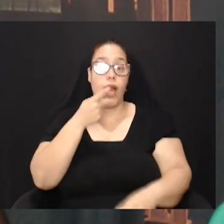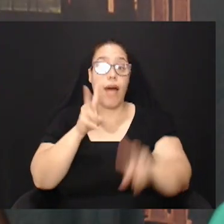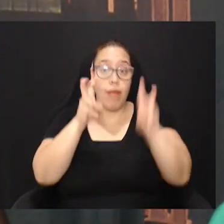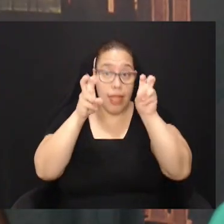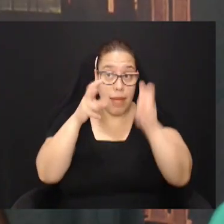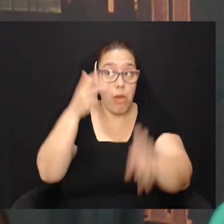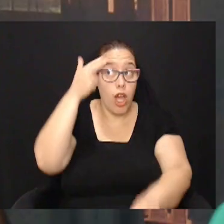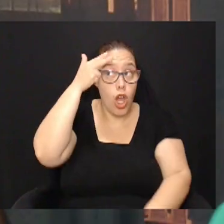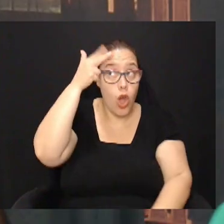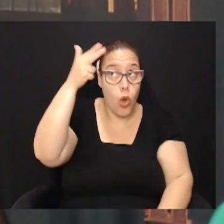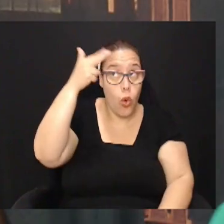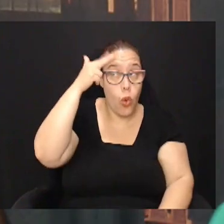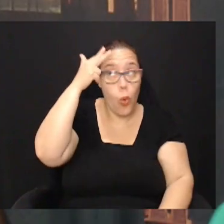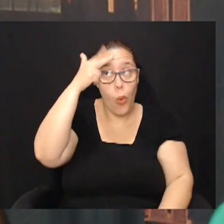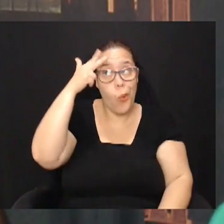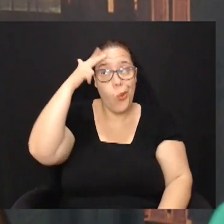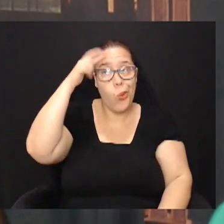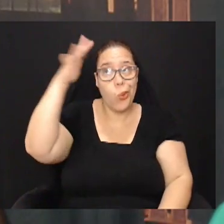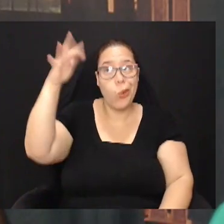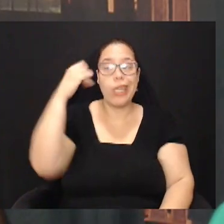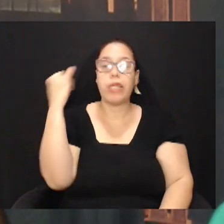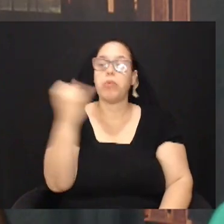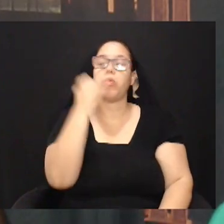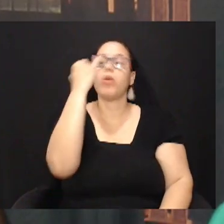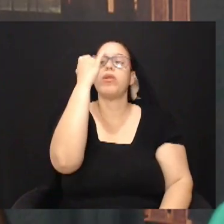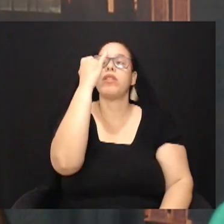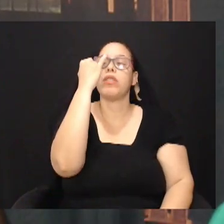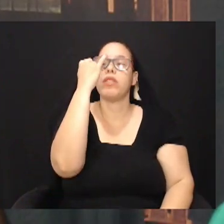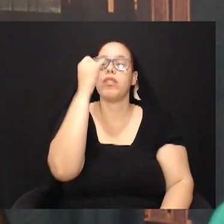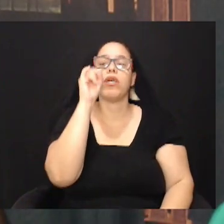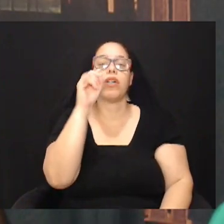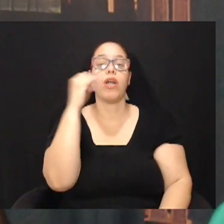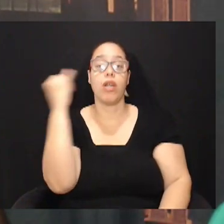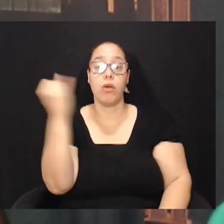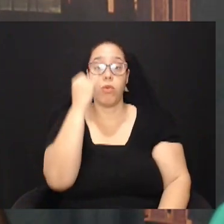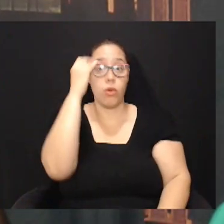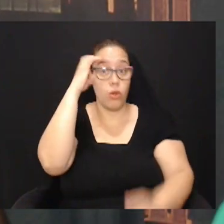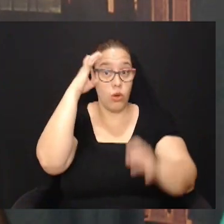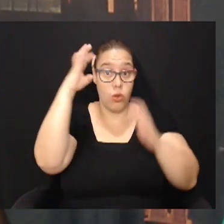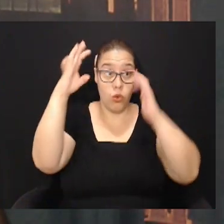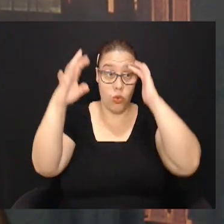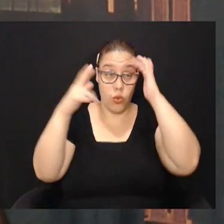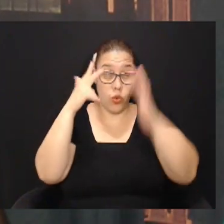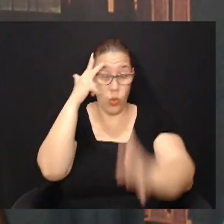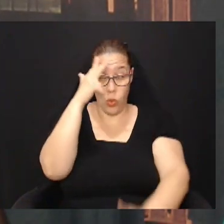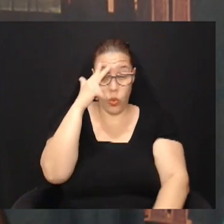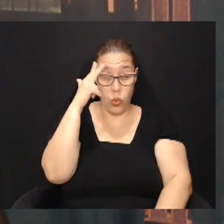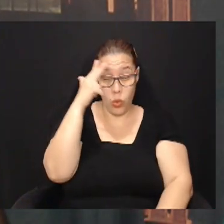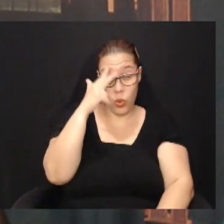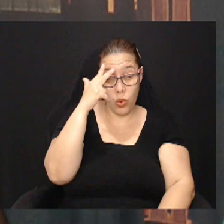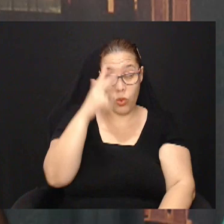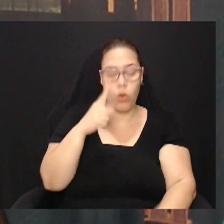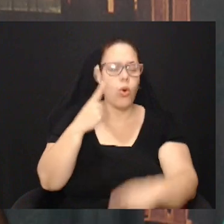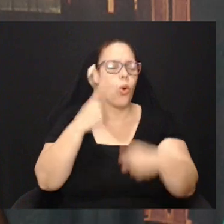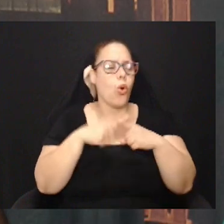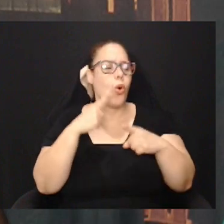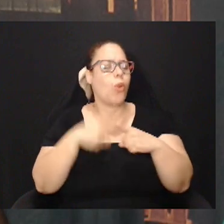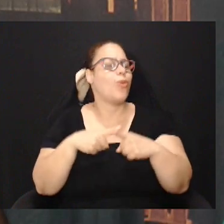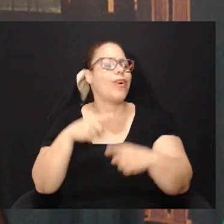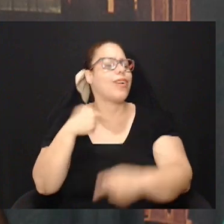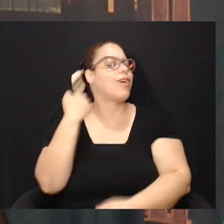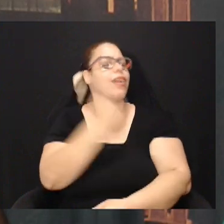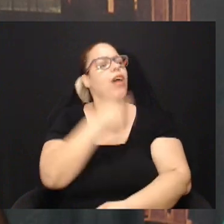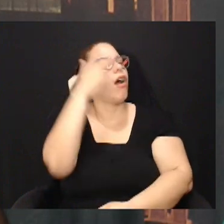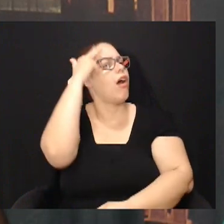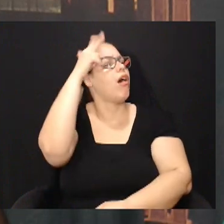dos sonhos. Em relação à importância dos sonhos, ele falava que por que a gente sonha?